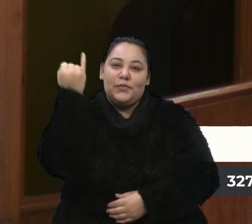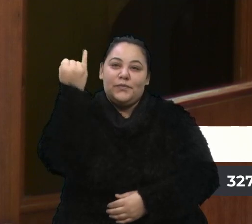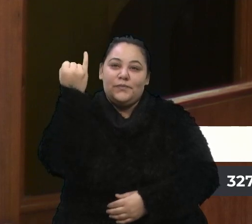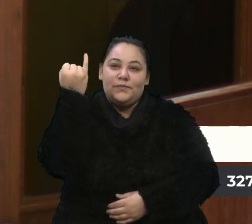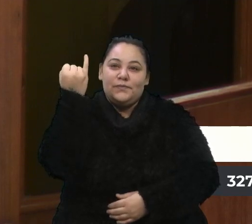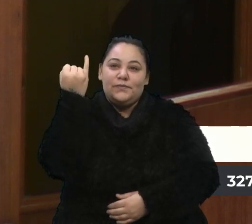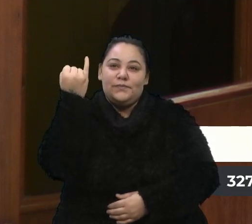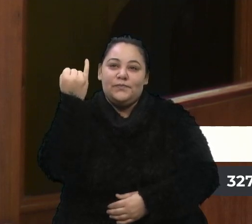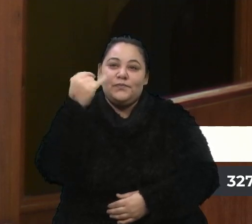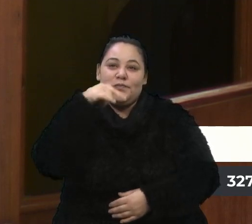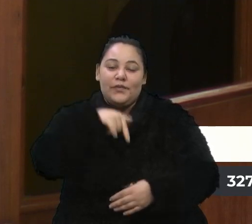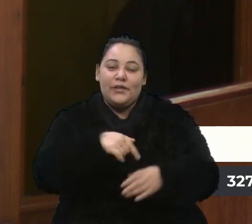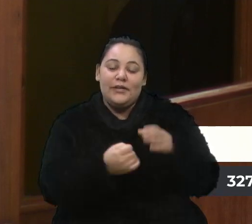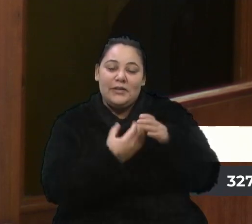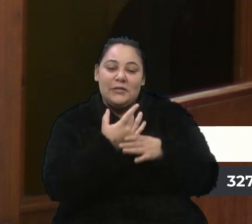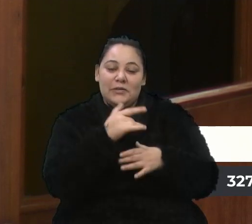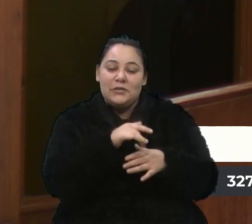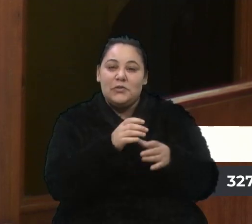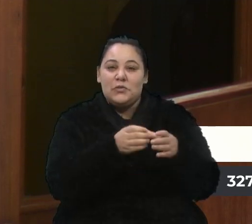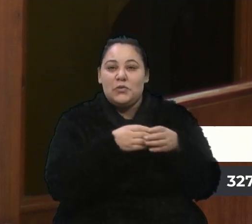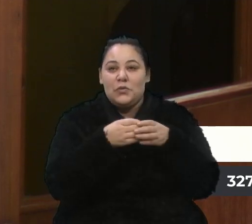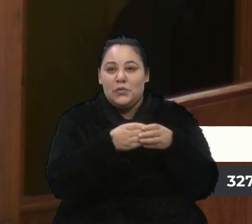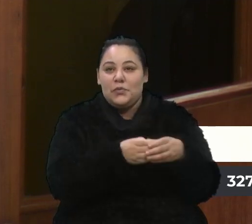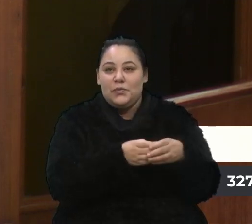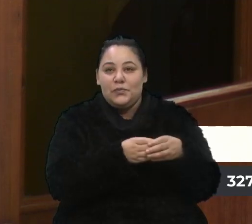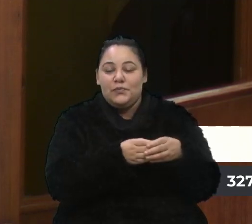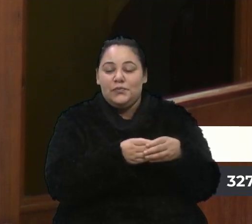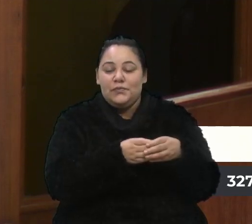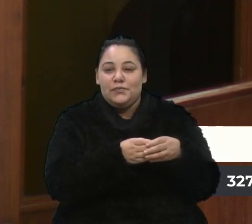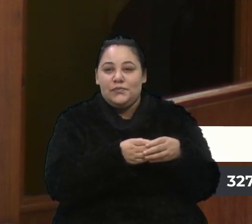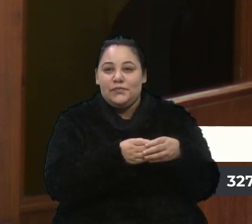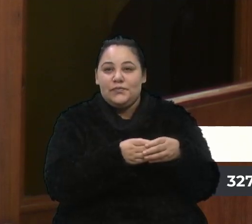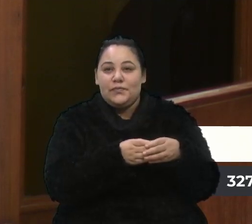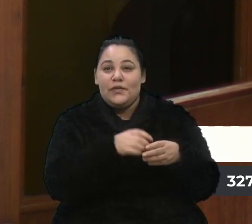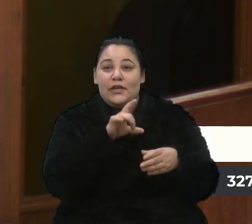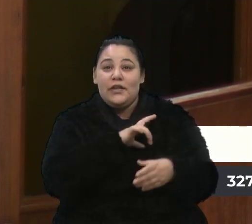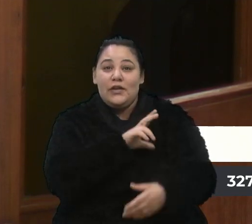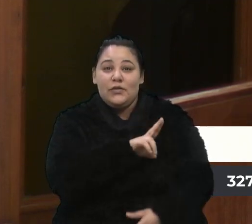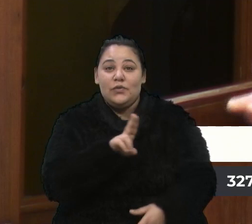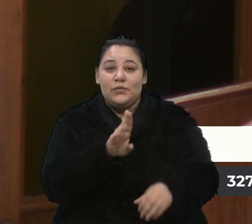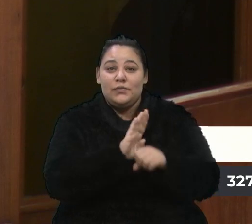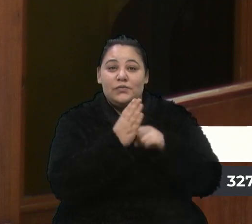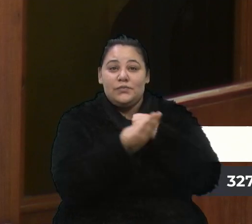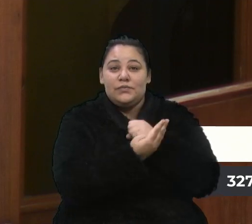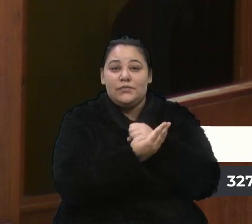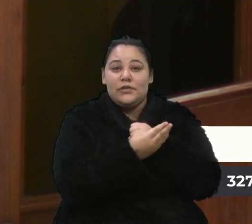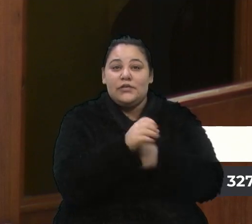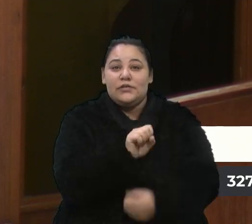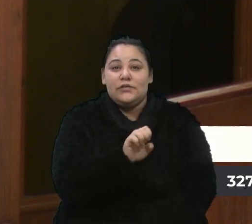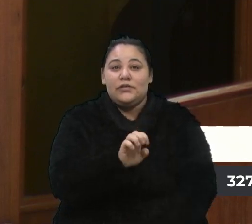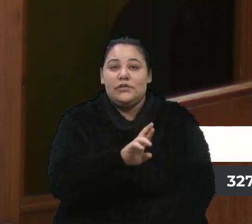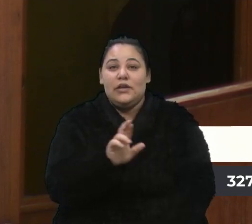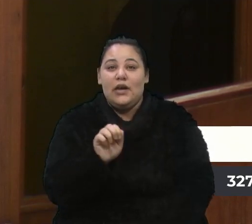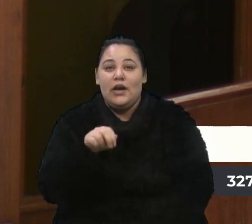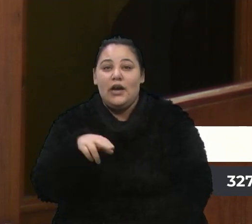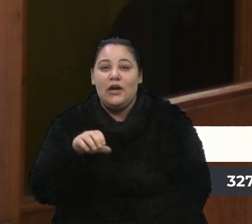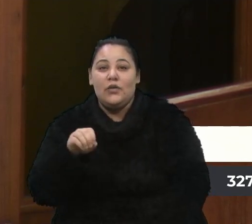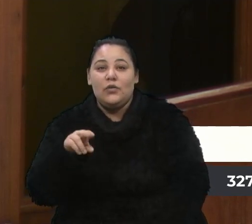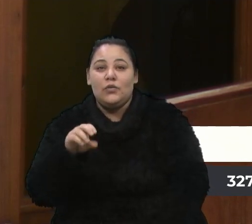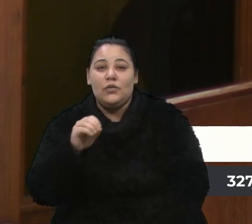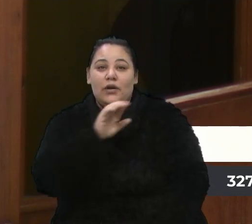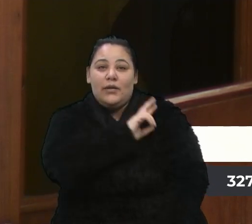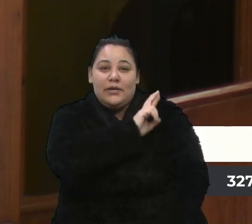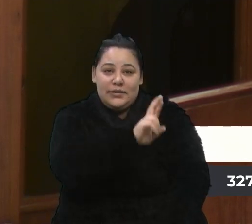grupo Alarme Falso, aonde leva o nome do bairro Serrano e outros bairros. E ainda